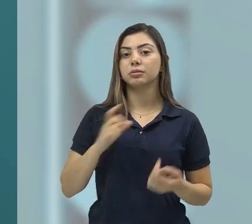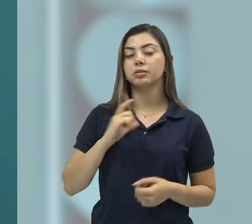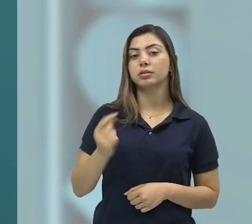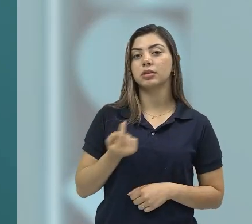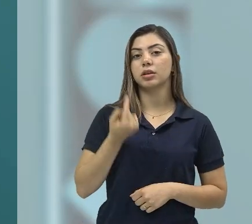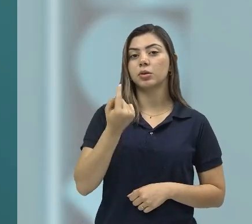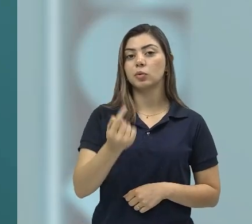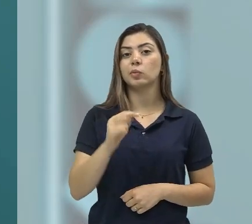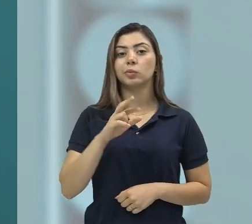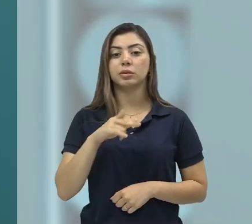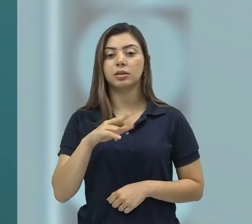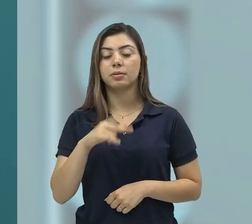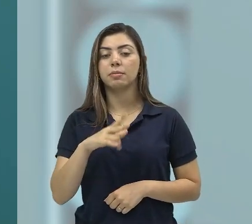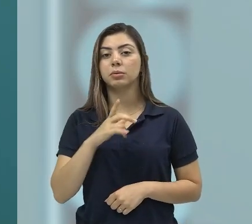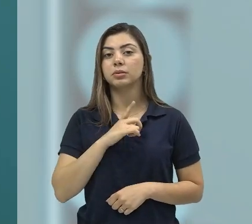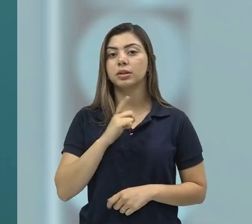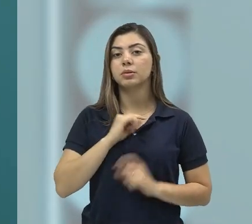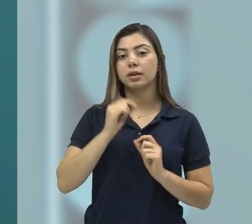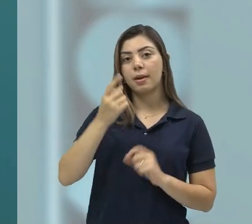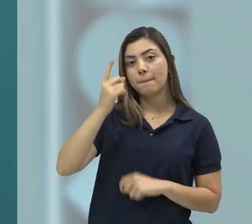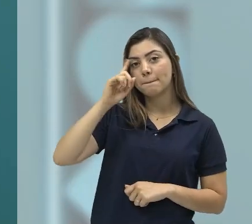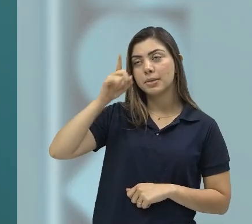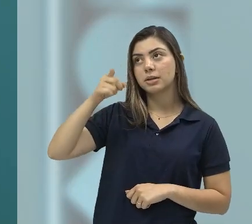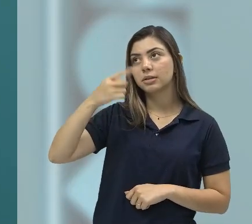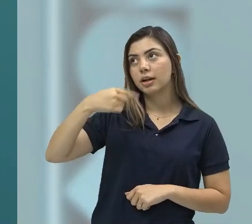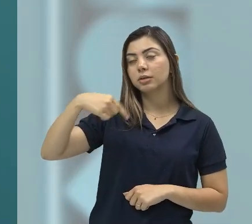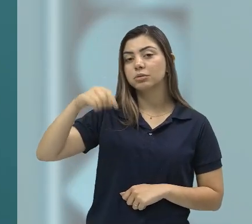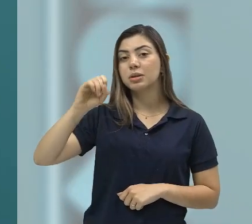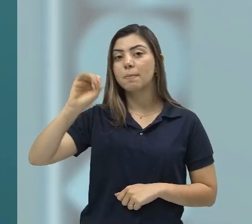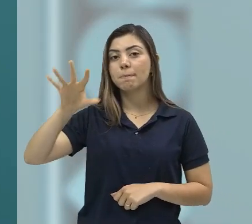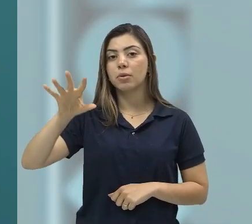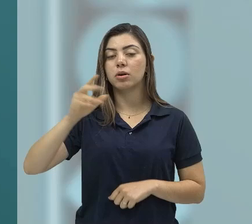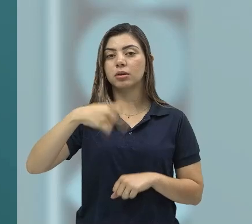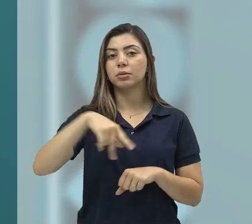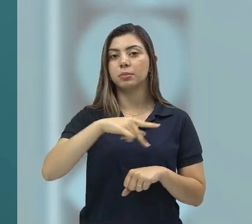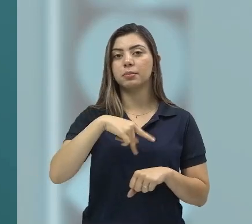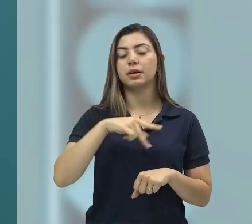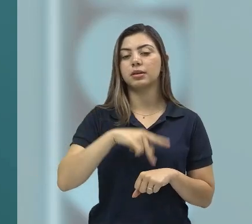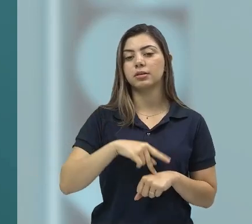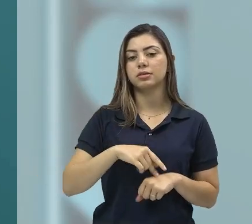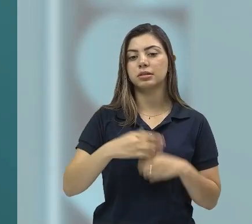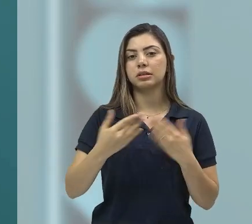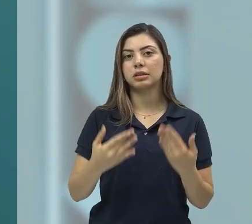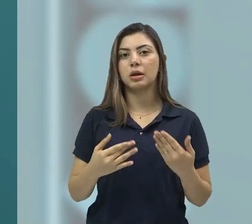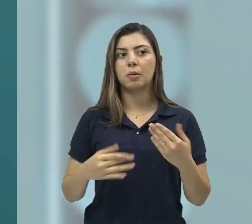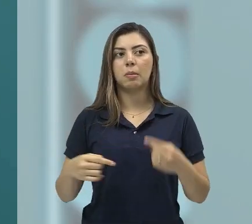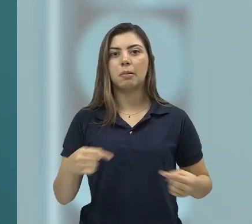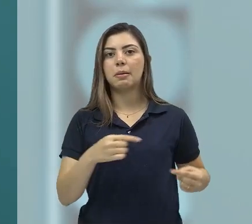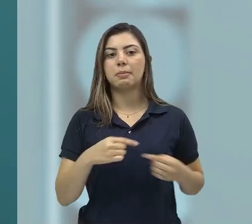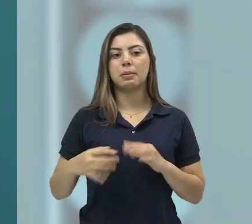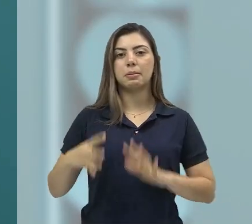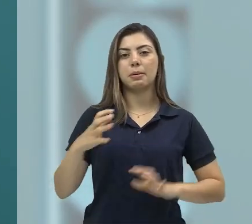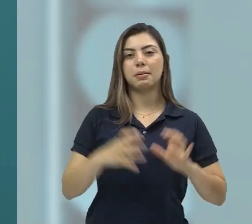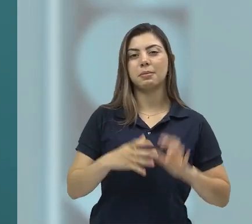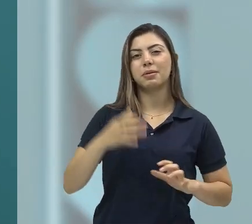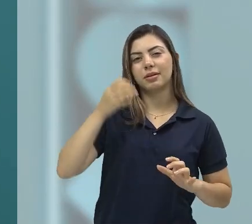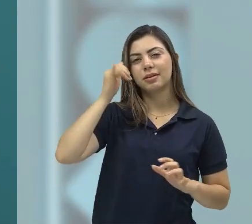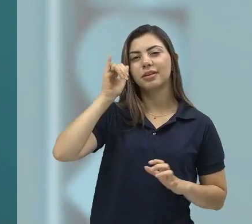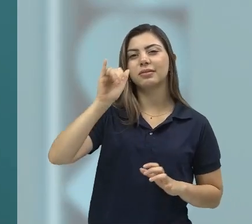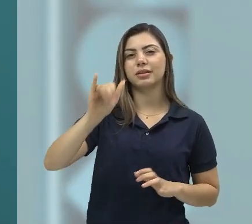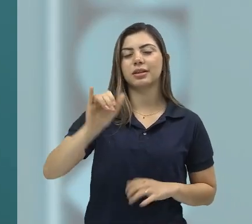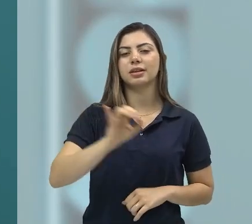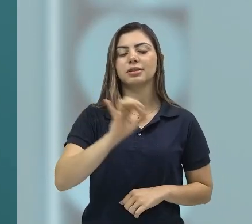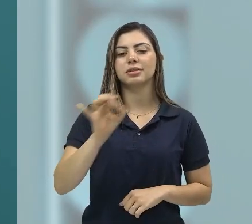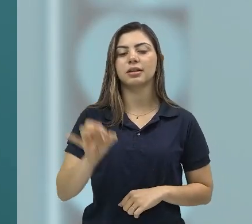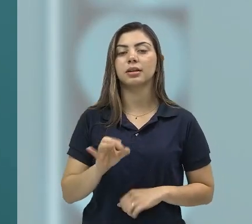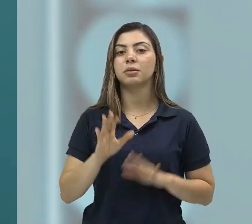irmãos é mandado para fora do país para que não haja a briga entre eles, o conflito entre